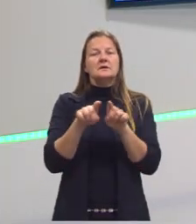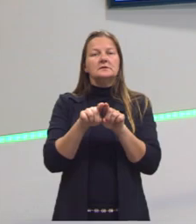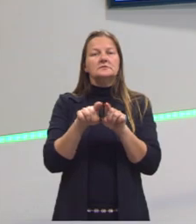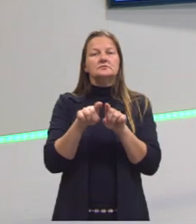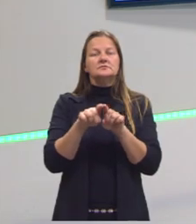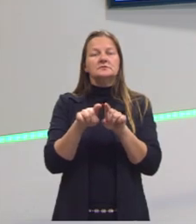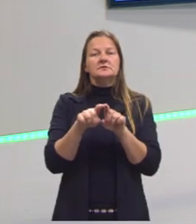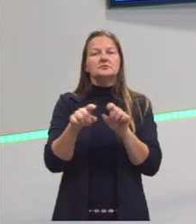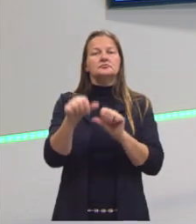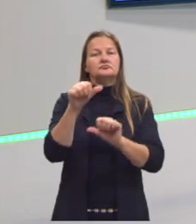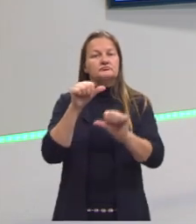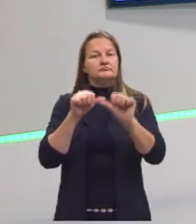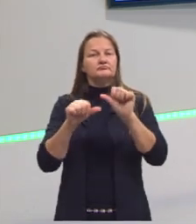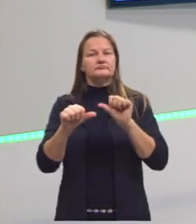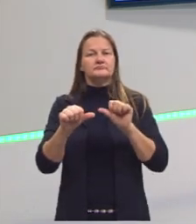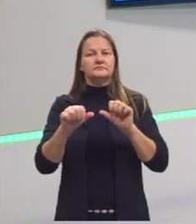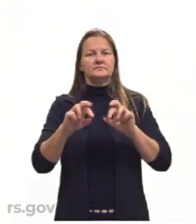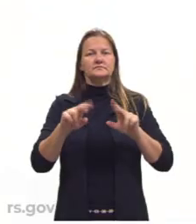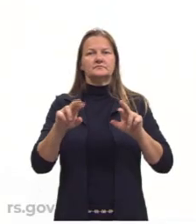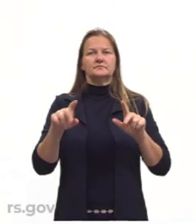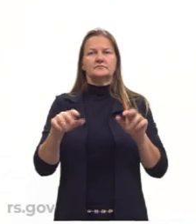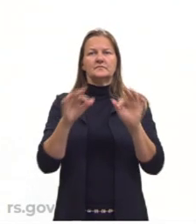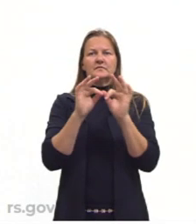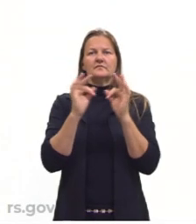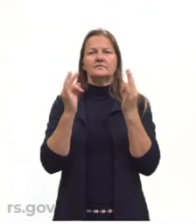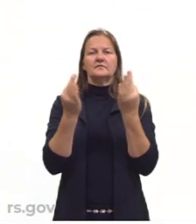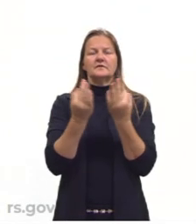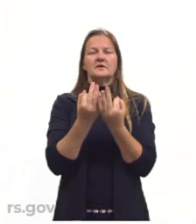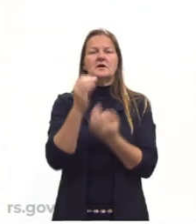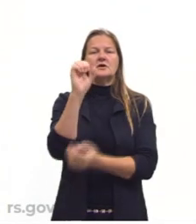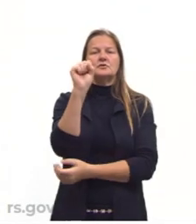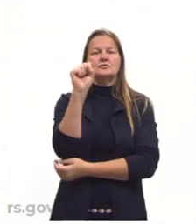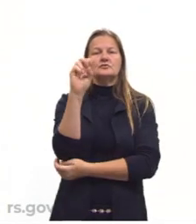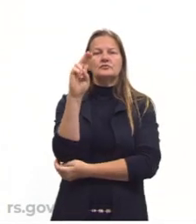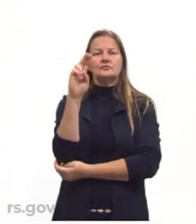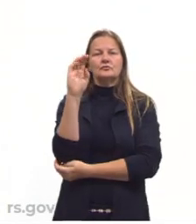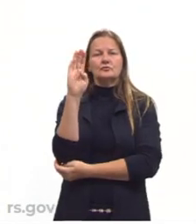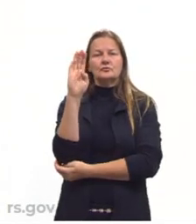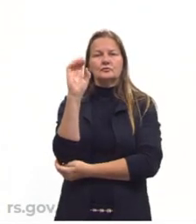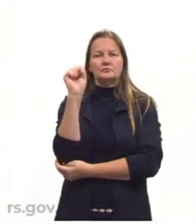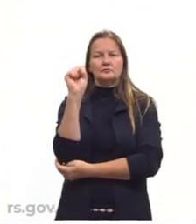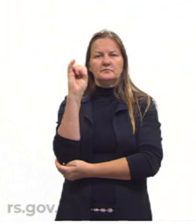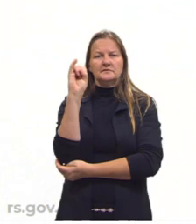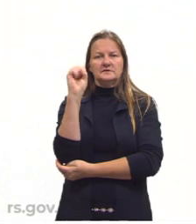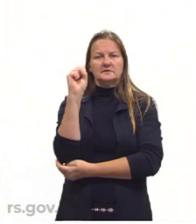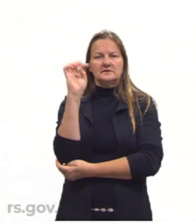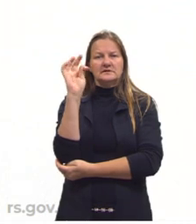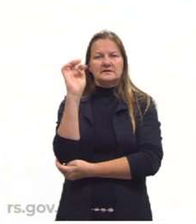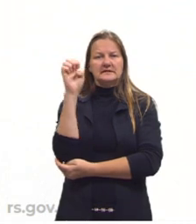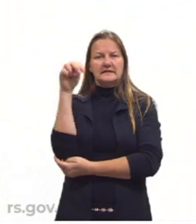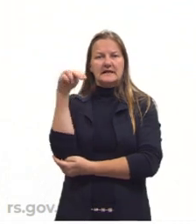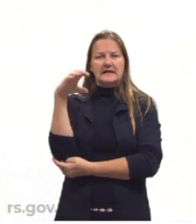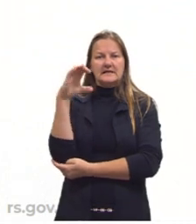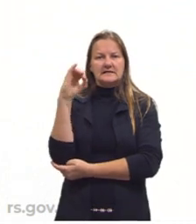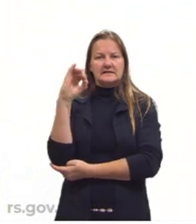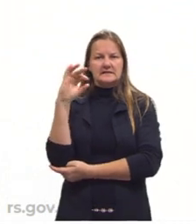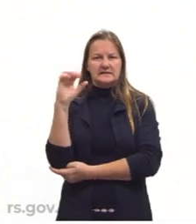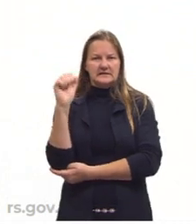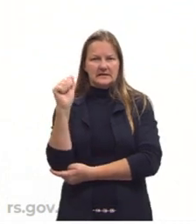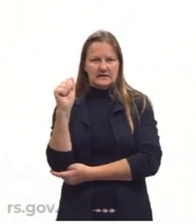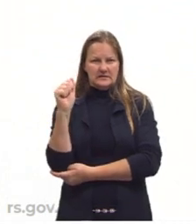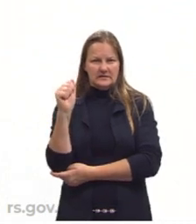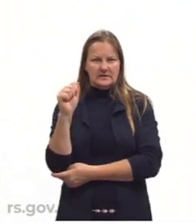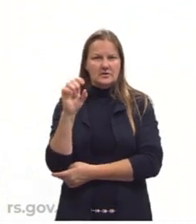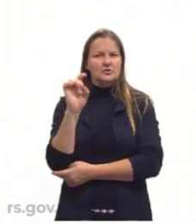é também aí que é uma Agricultura Familiar nós temos agricultura de subsistência Então ela consiste uma produção super pequena né